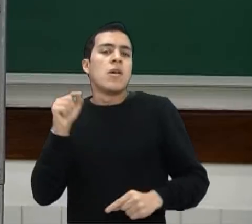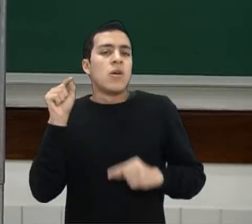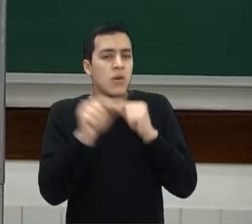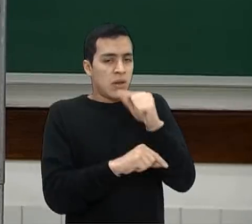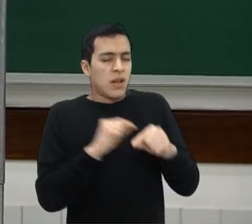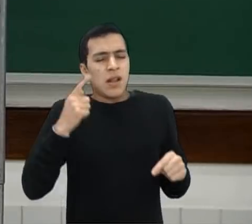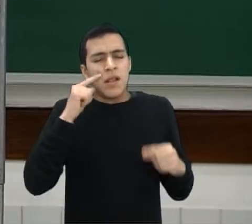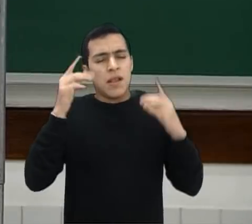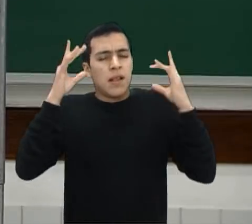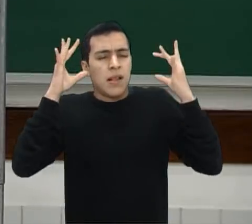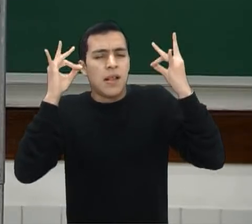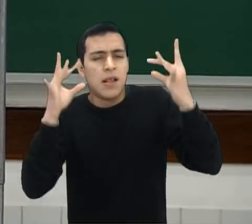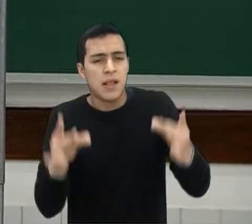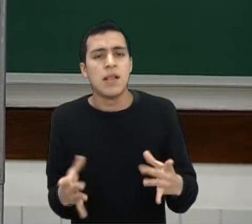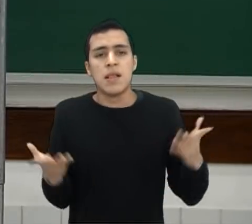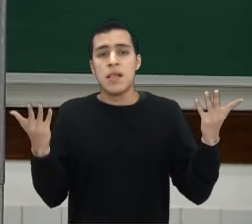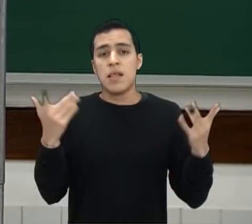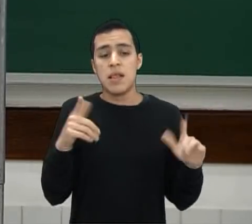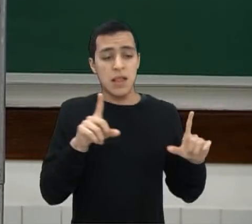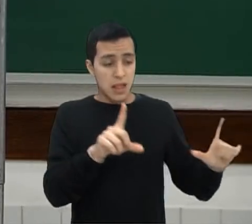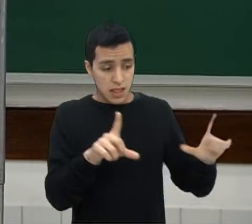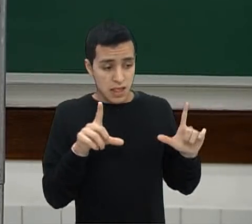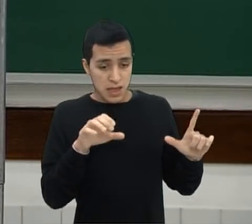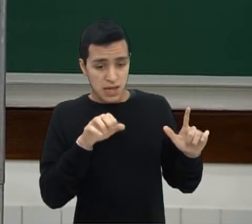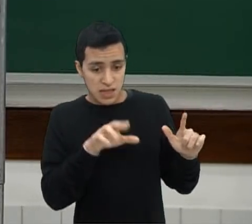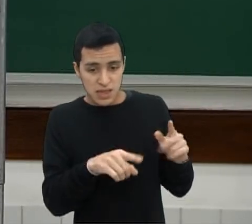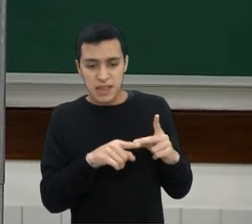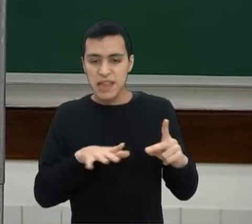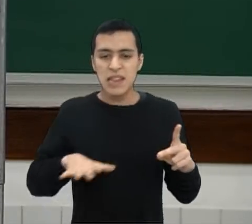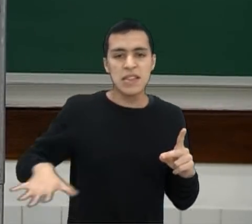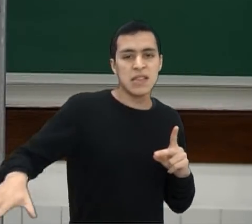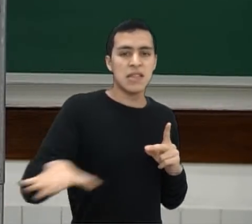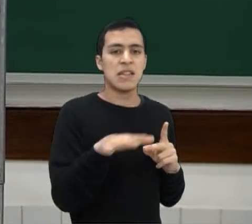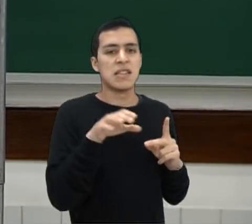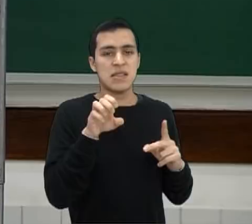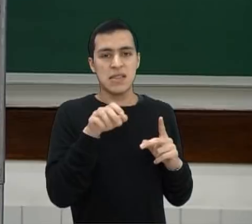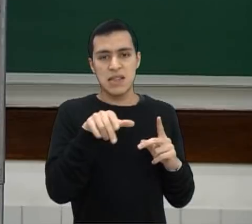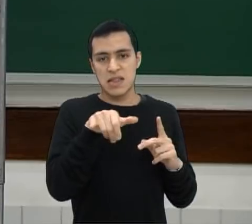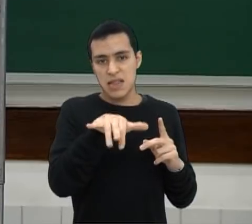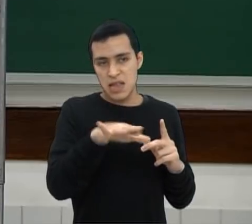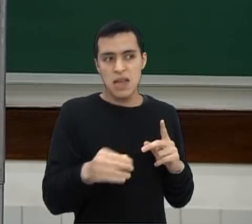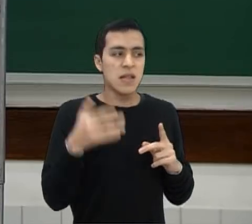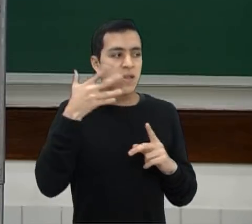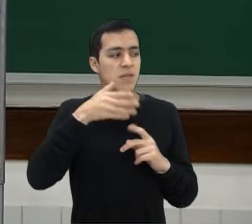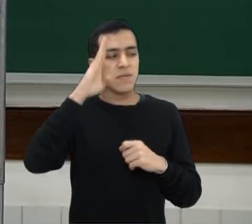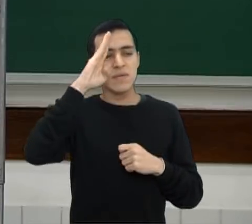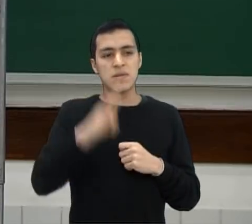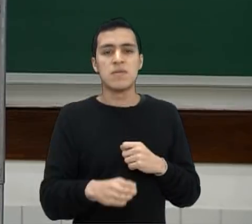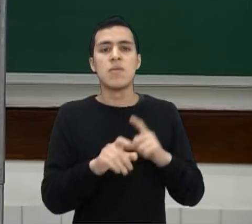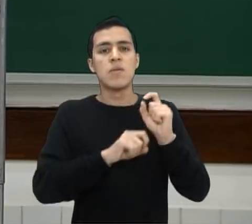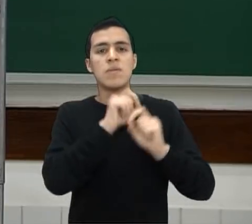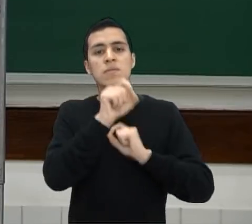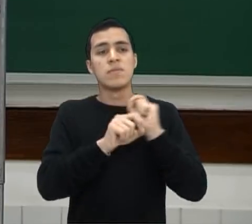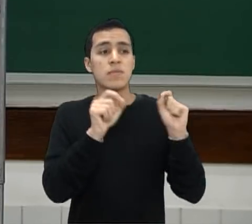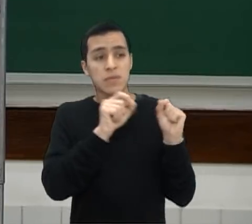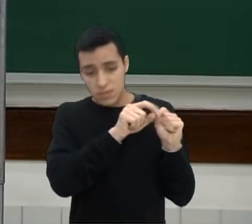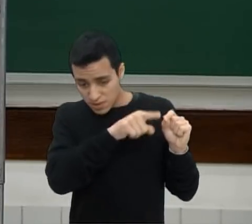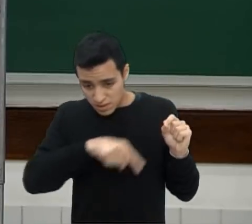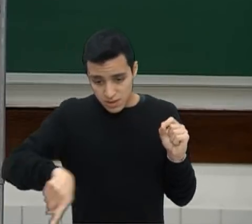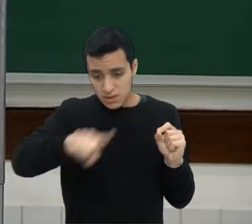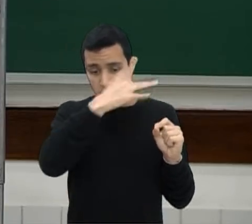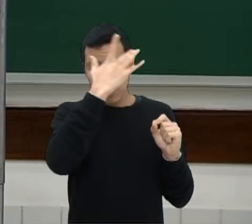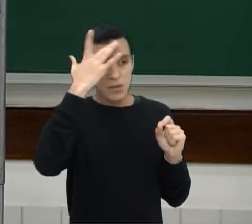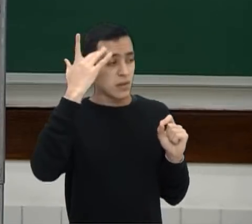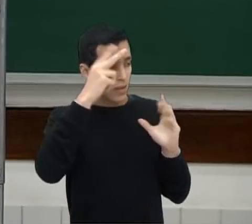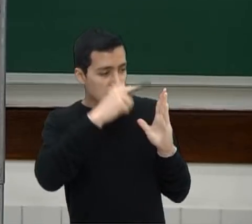essas descrições, né, da cena, do cenário, do discurso direto da fala dos personagens, elas fazem com que o leitor